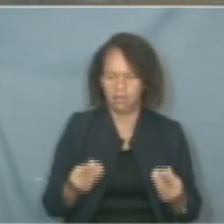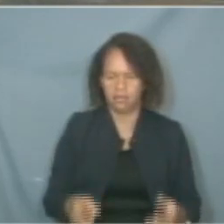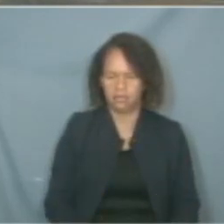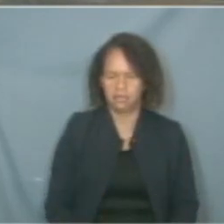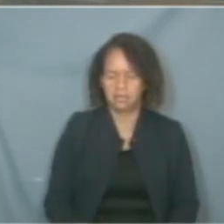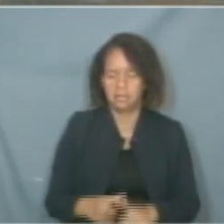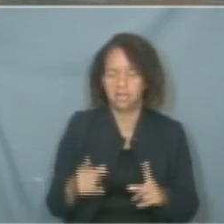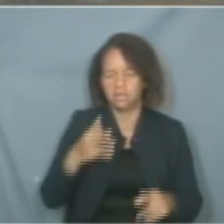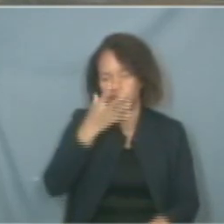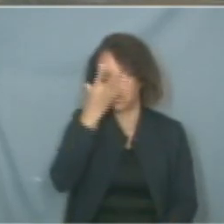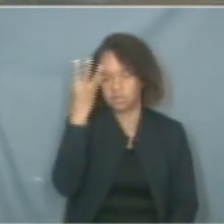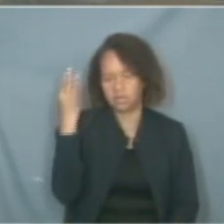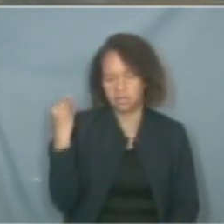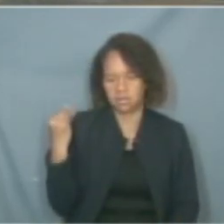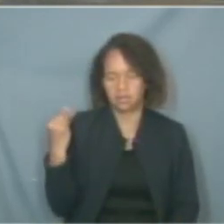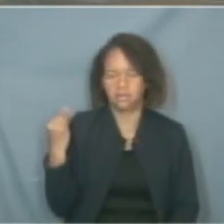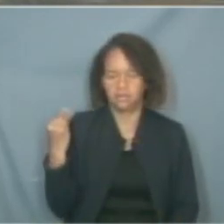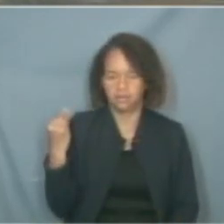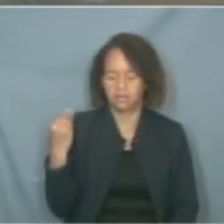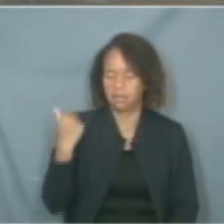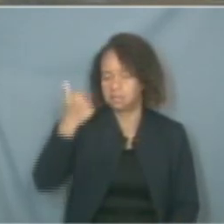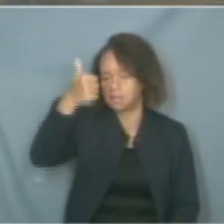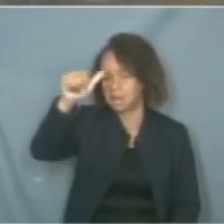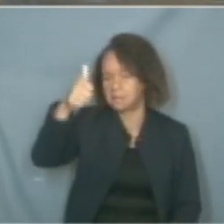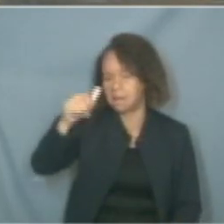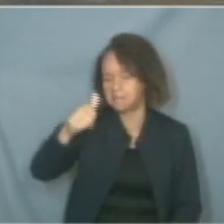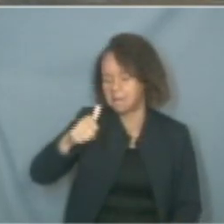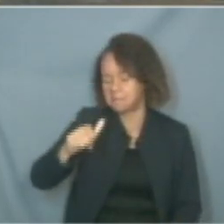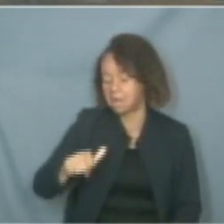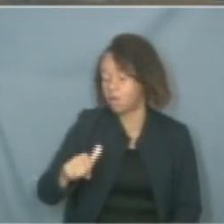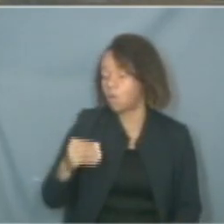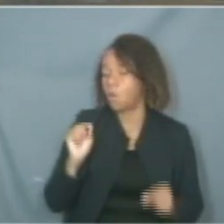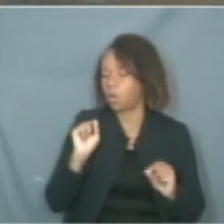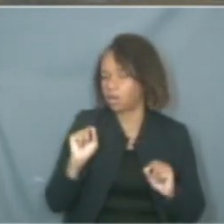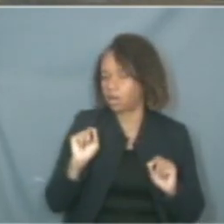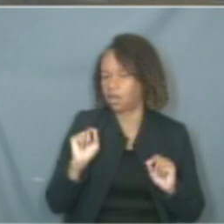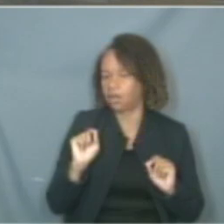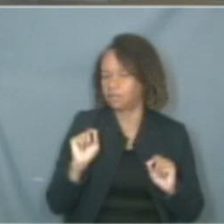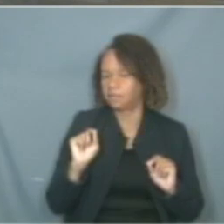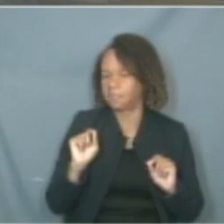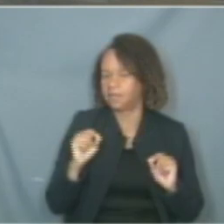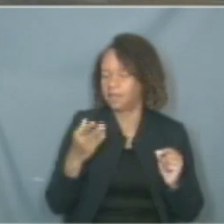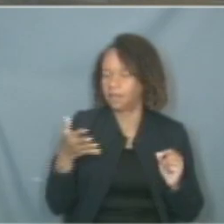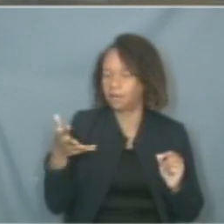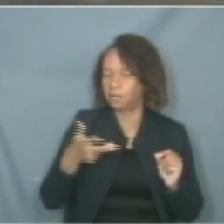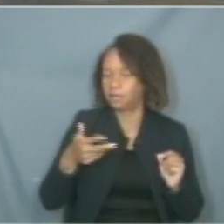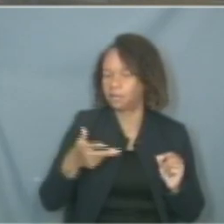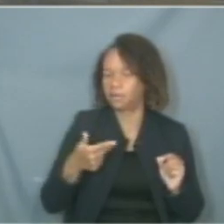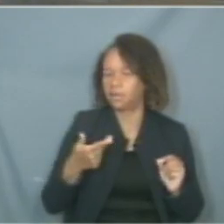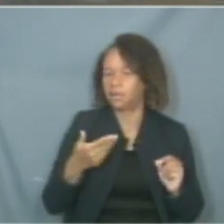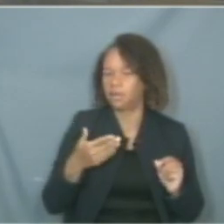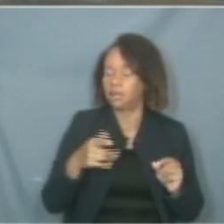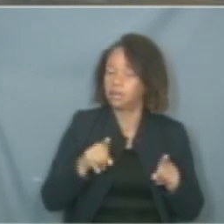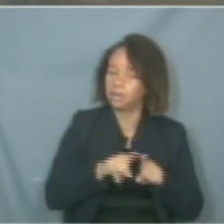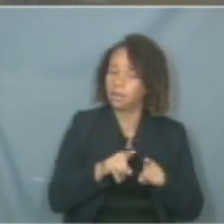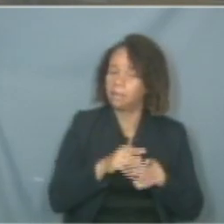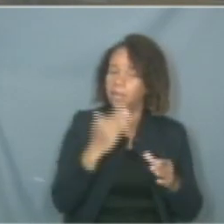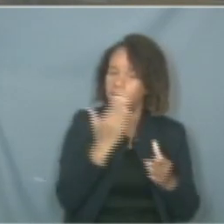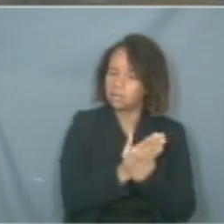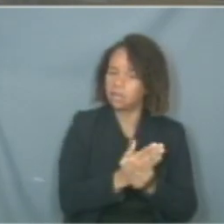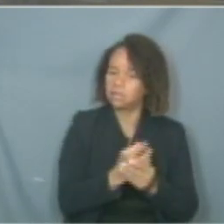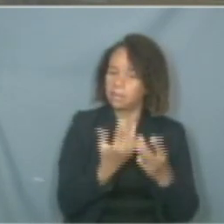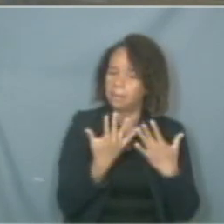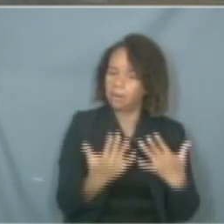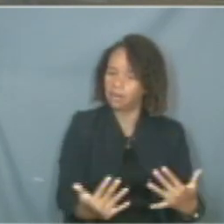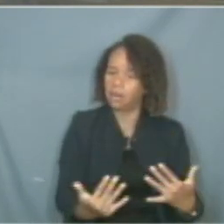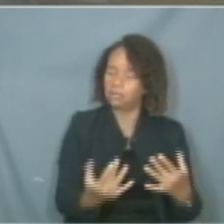mas esqueceu-se de analisar e avaliar que quem deu celeridade ao processo foi exatamente o plenário, quando